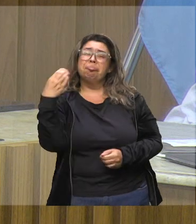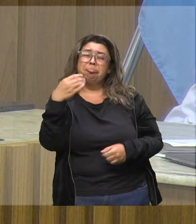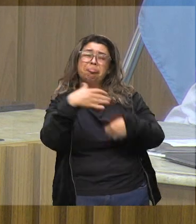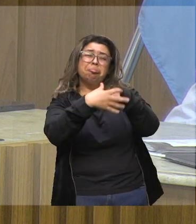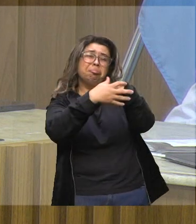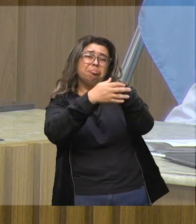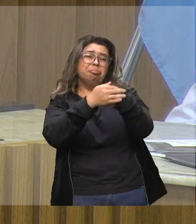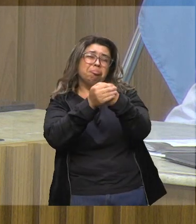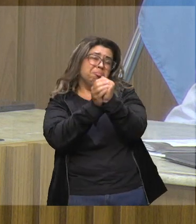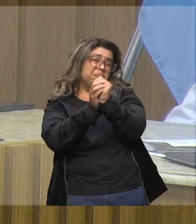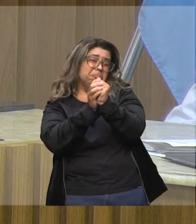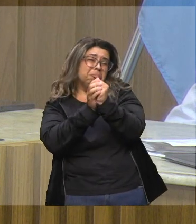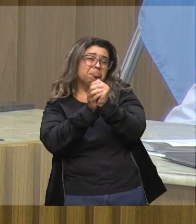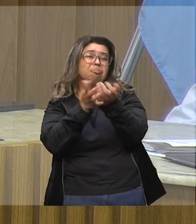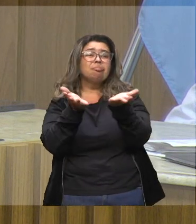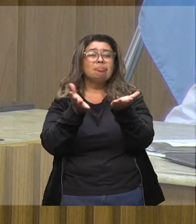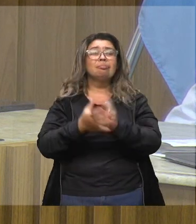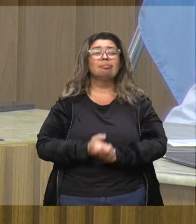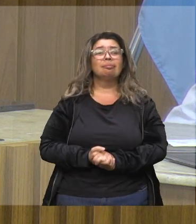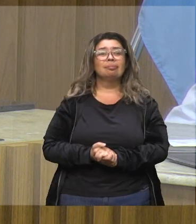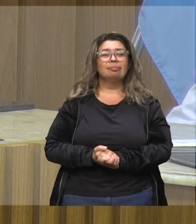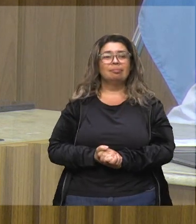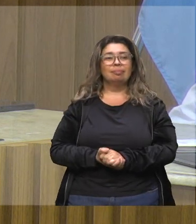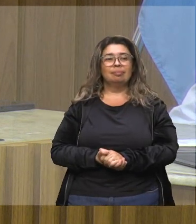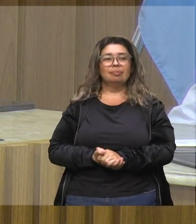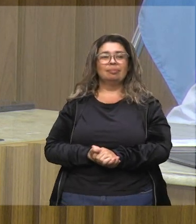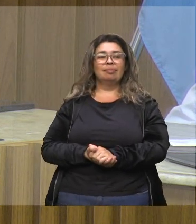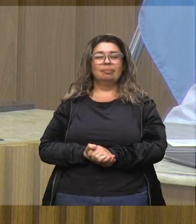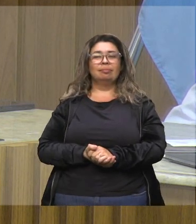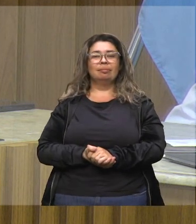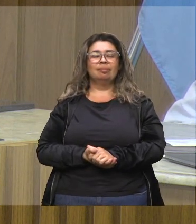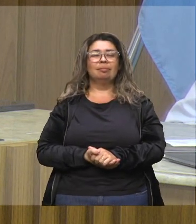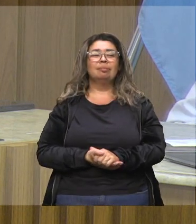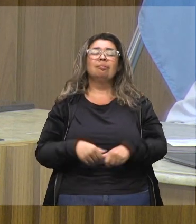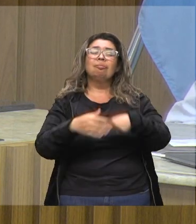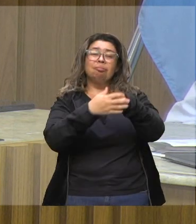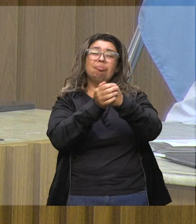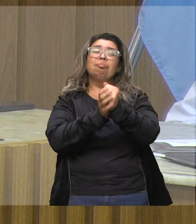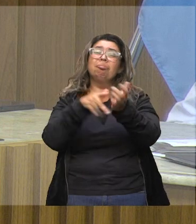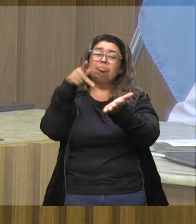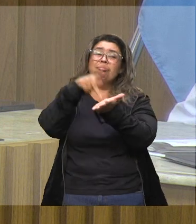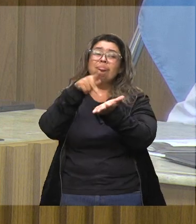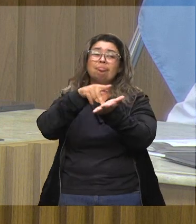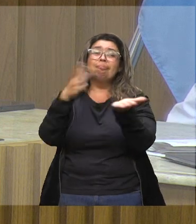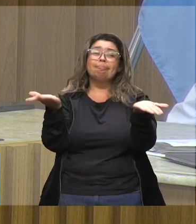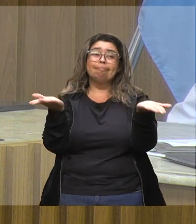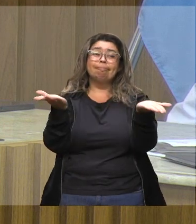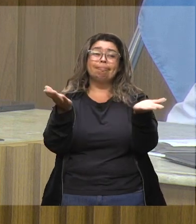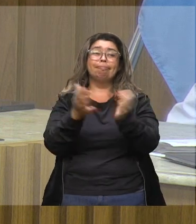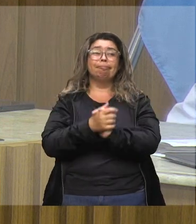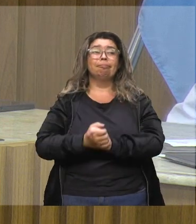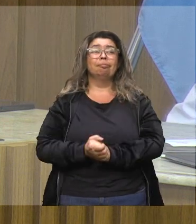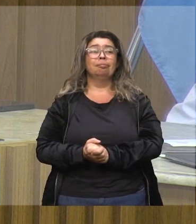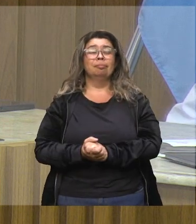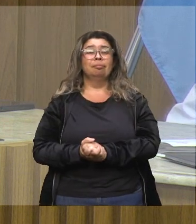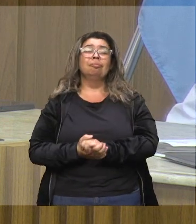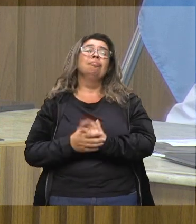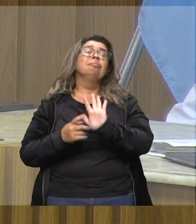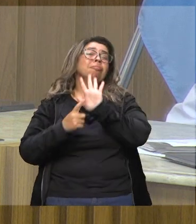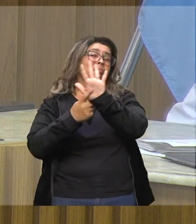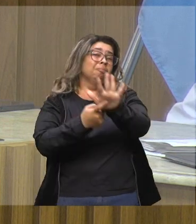essa tentativa de se encobertar a verdade. Poxa vida, tá